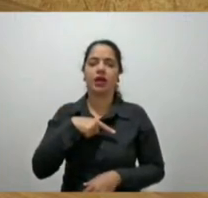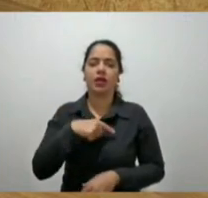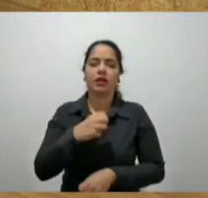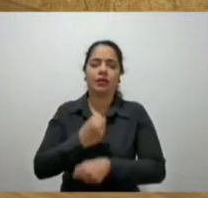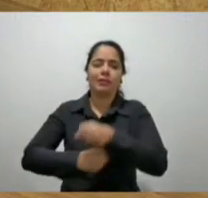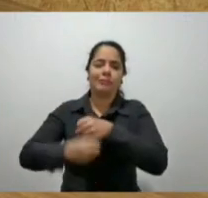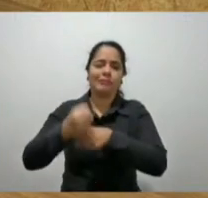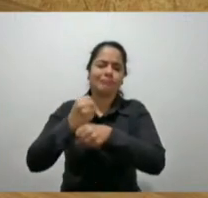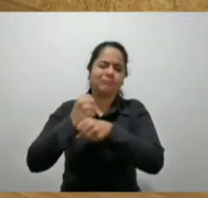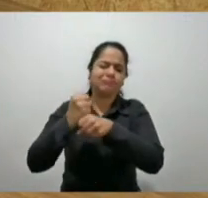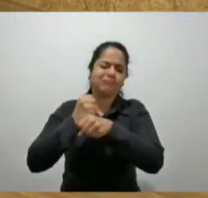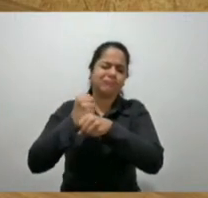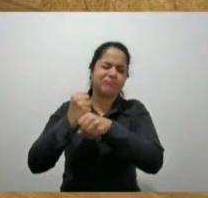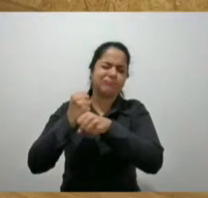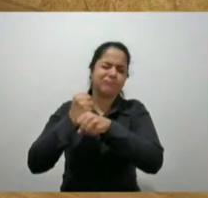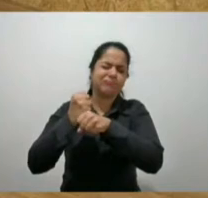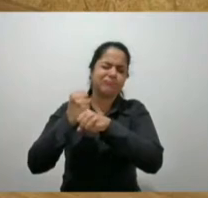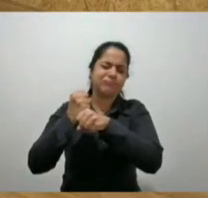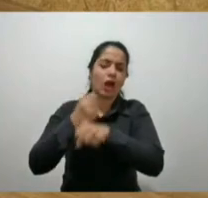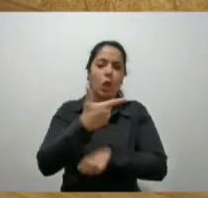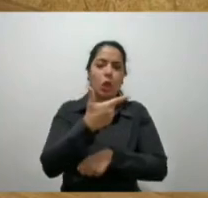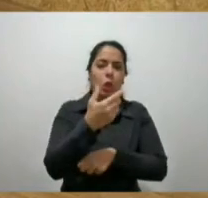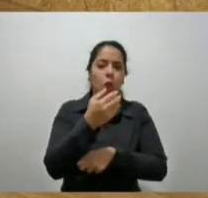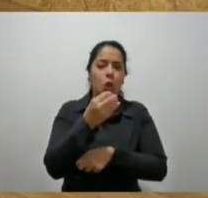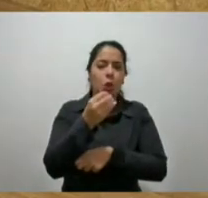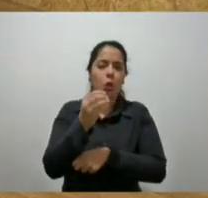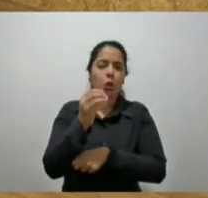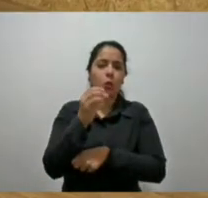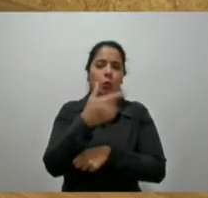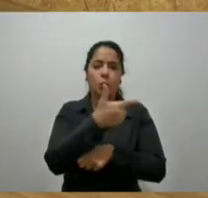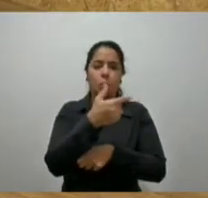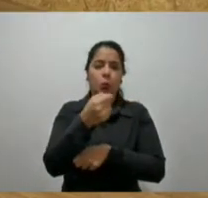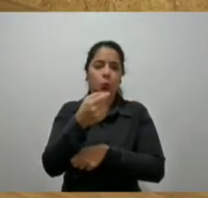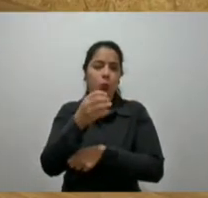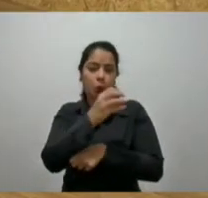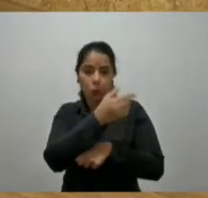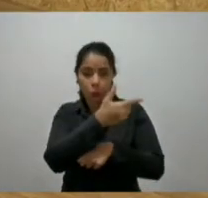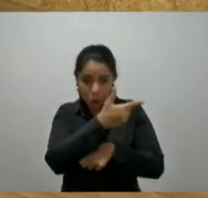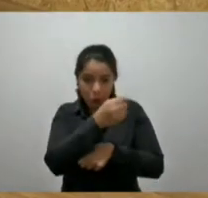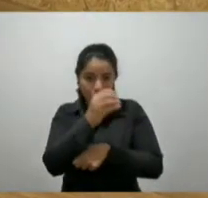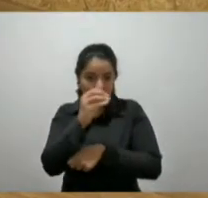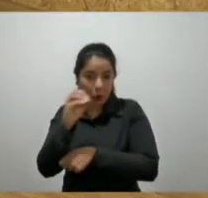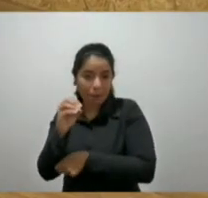estou repetindo, 200 milhões de anos. Ou seja,